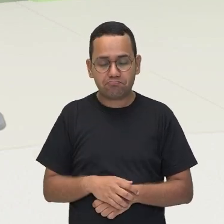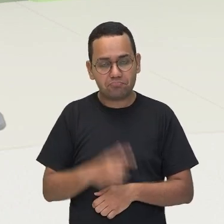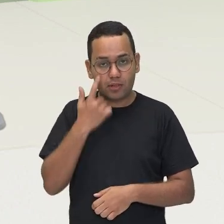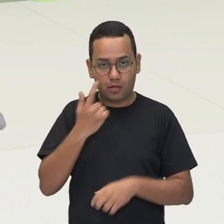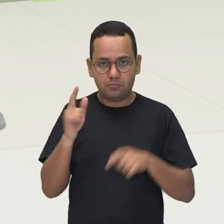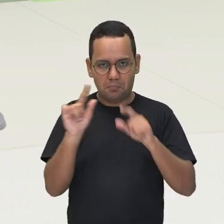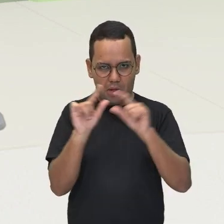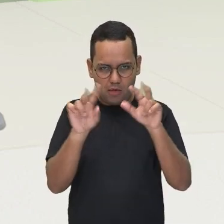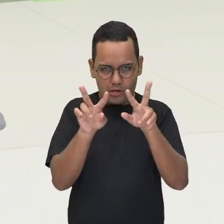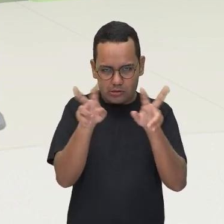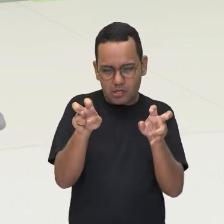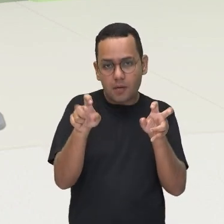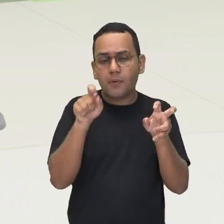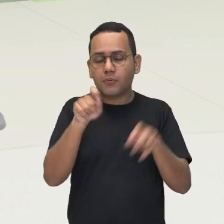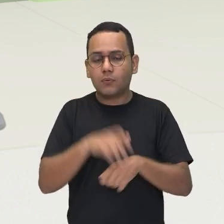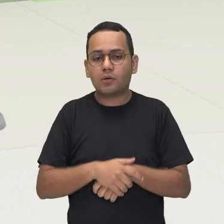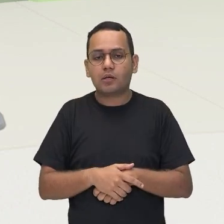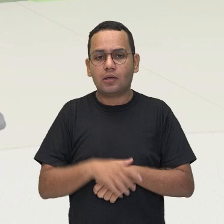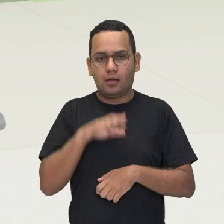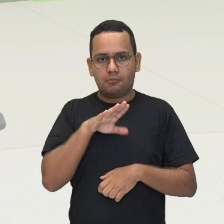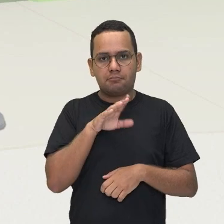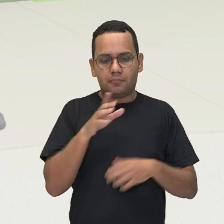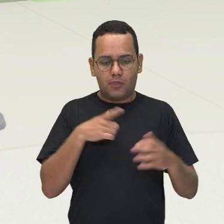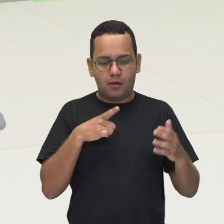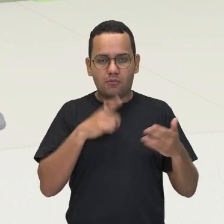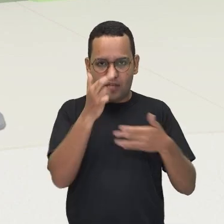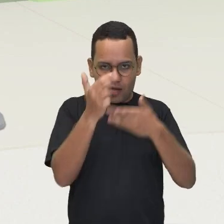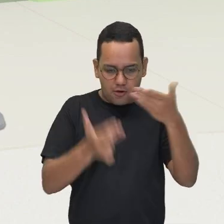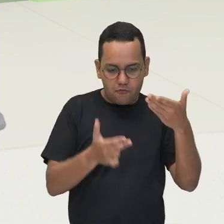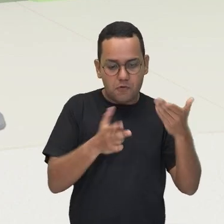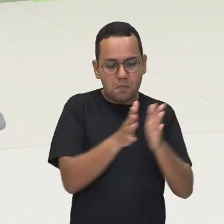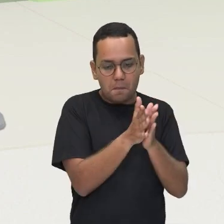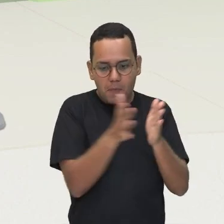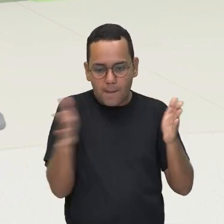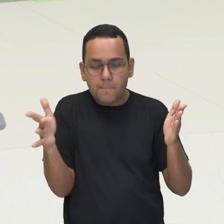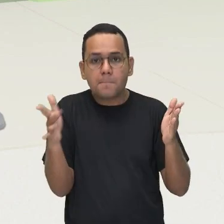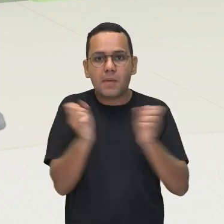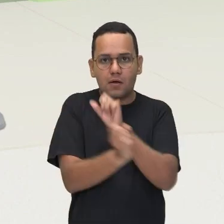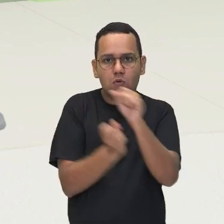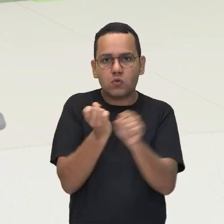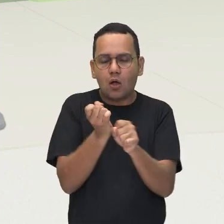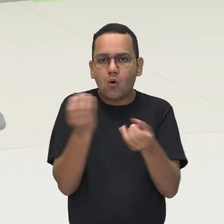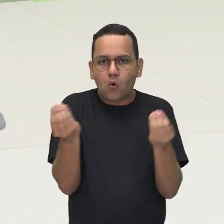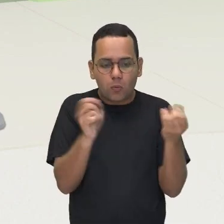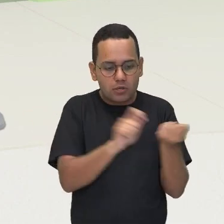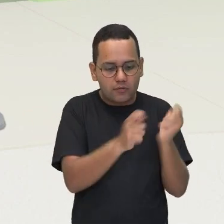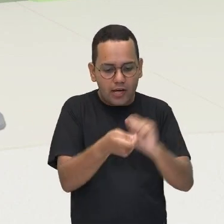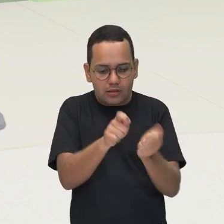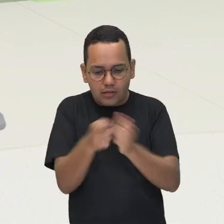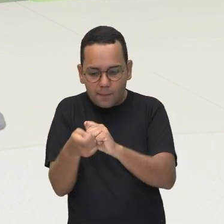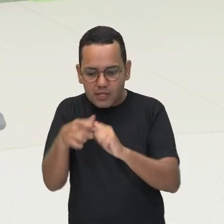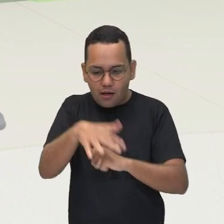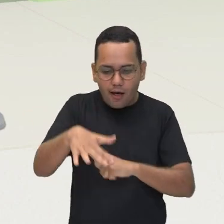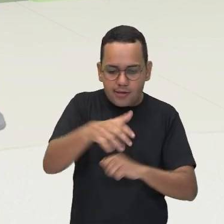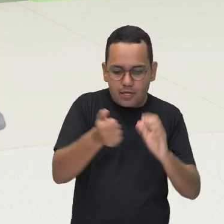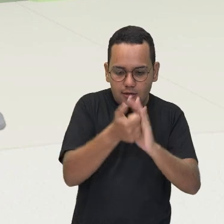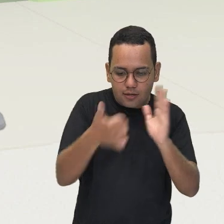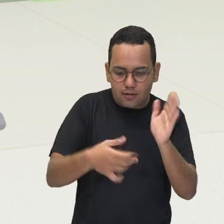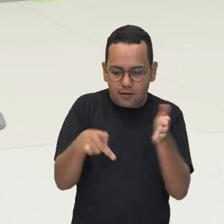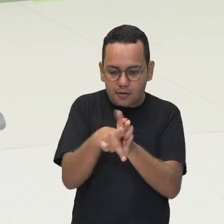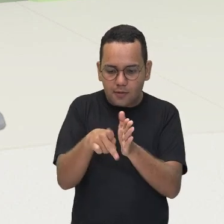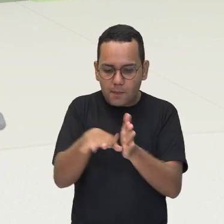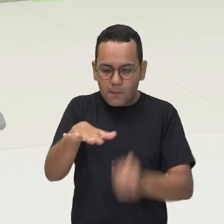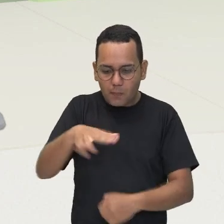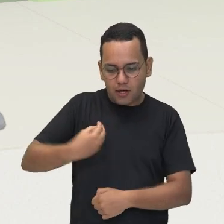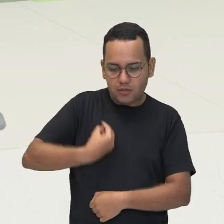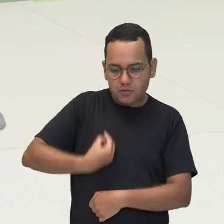foram sofrendo adaptações, eles foram se adaptando às características do ambiente,